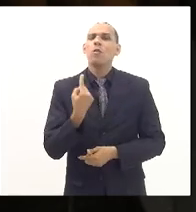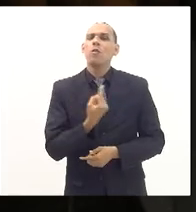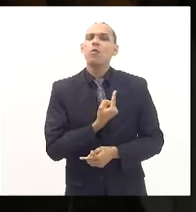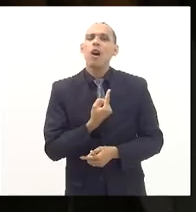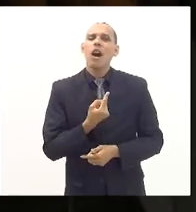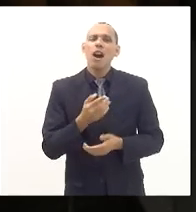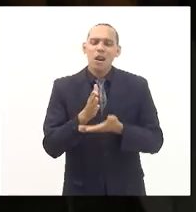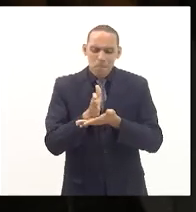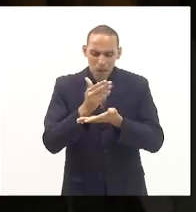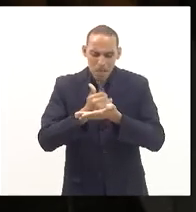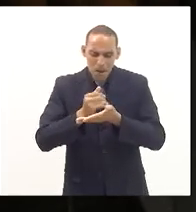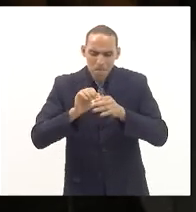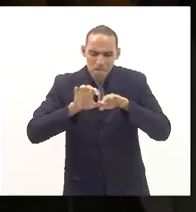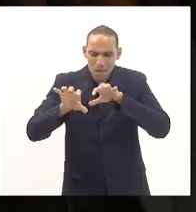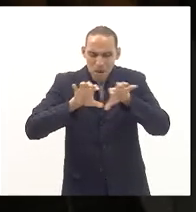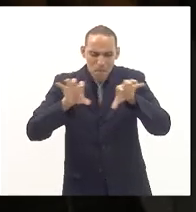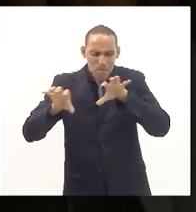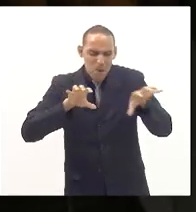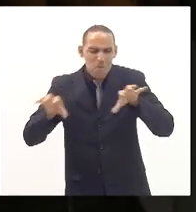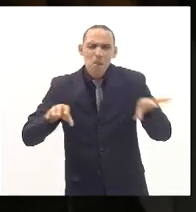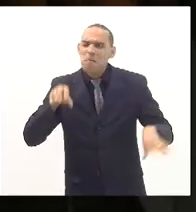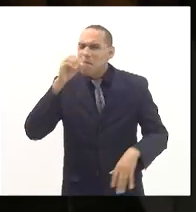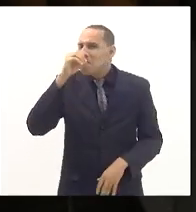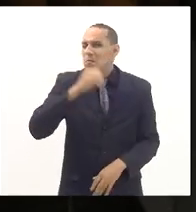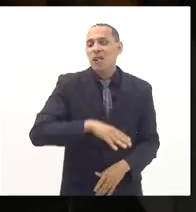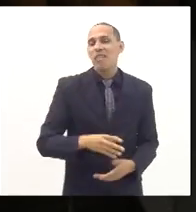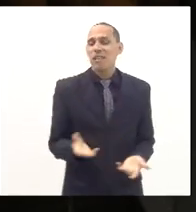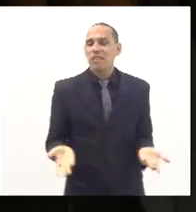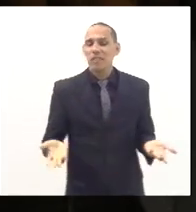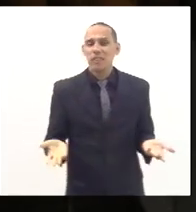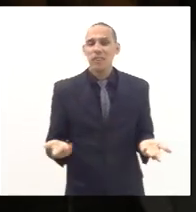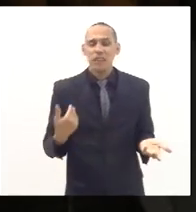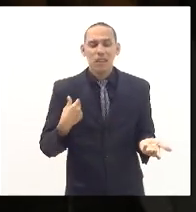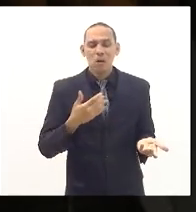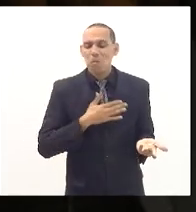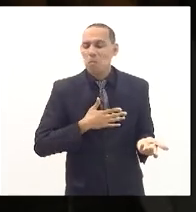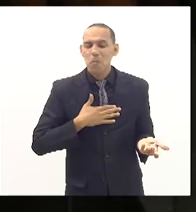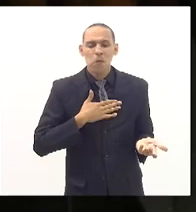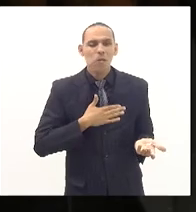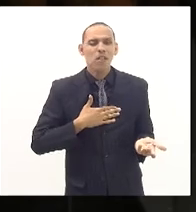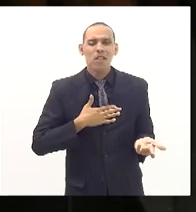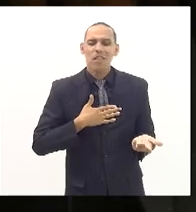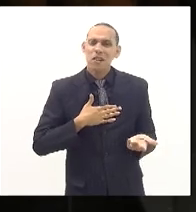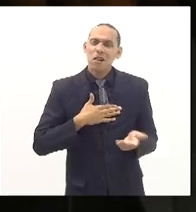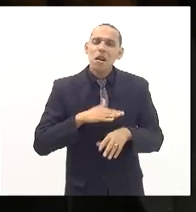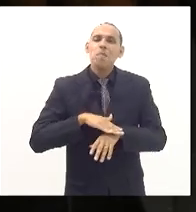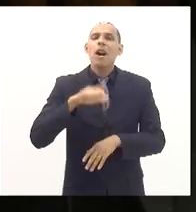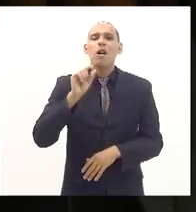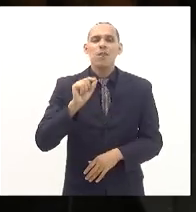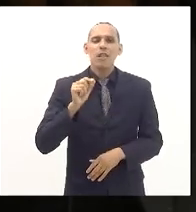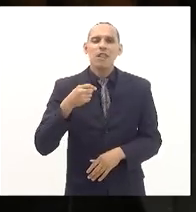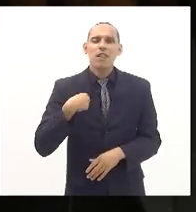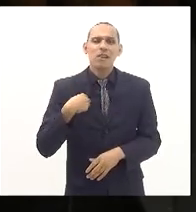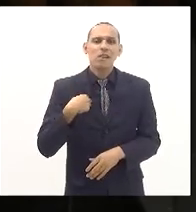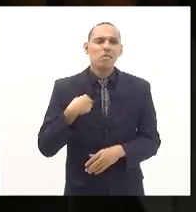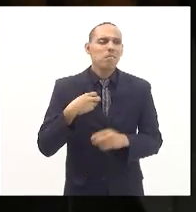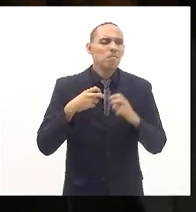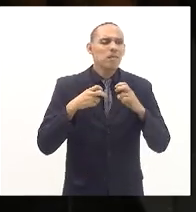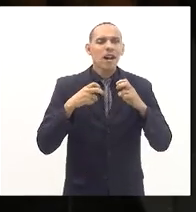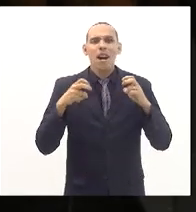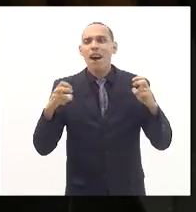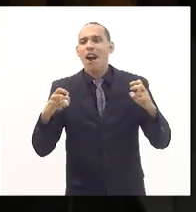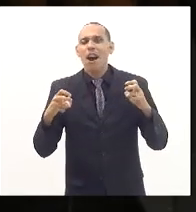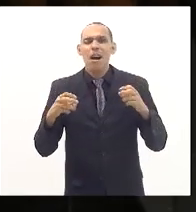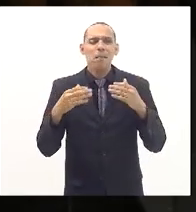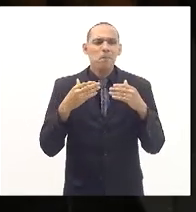uma polarização muito absurda eu sinceramente gostaria muitíssimo se eu pudesse Clamar e dizer